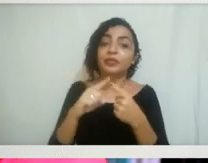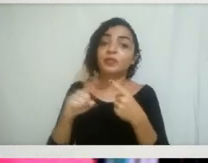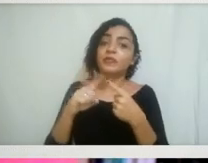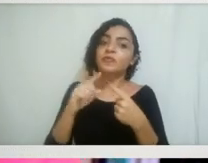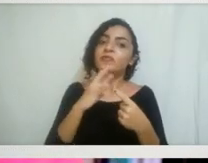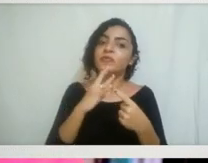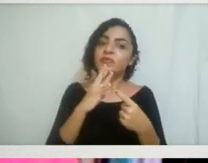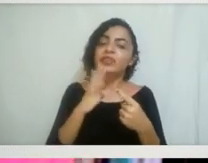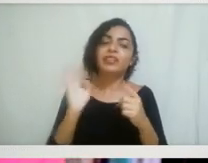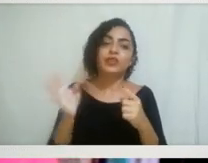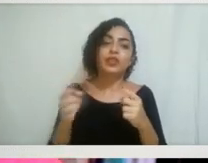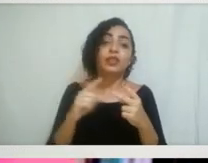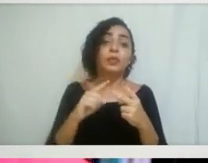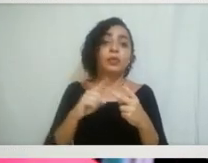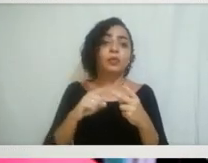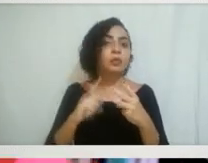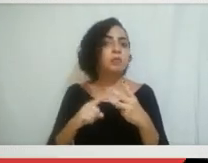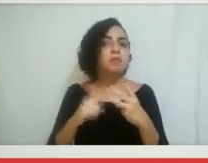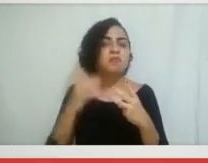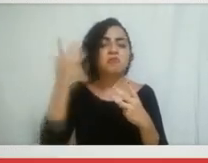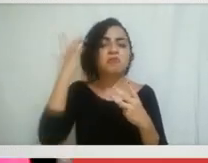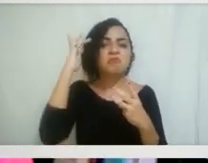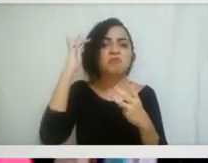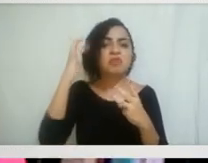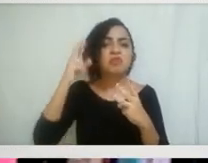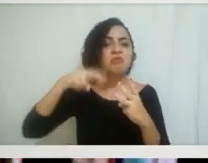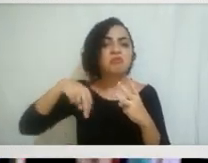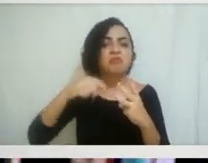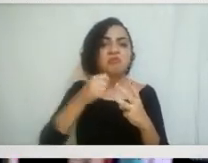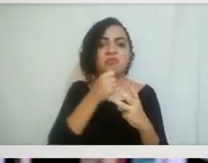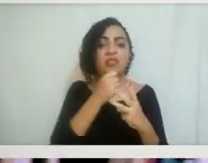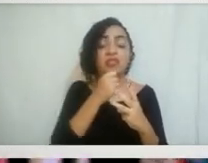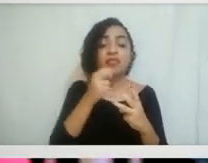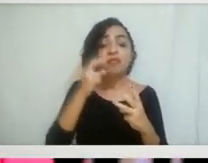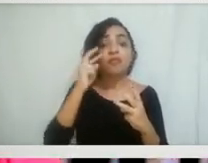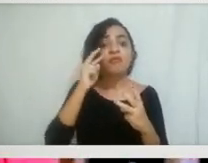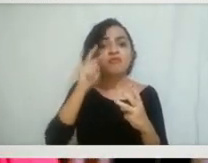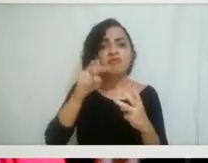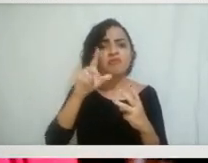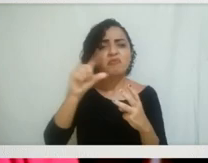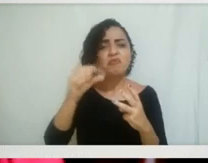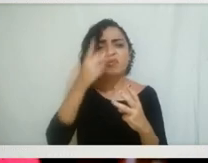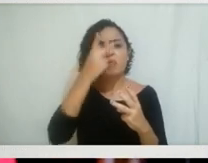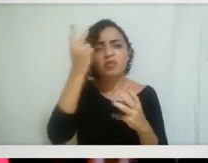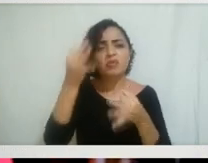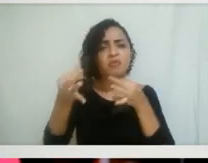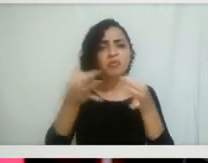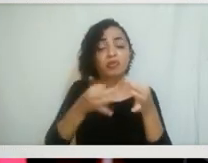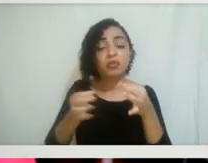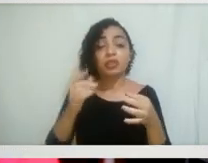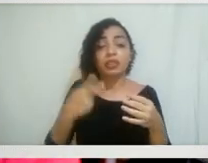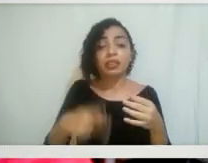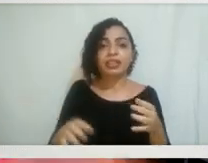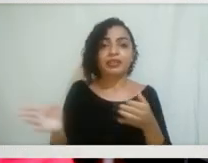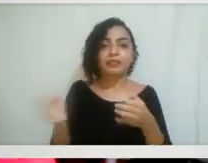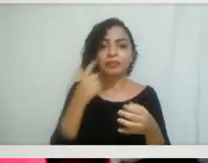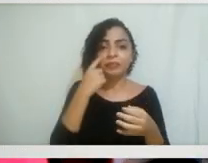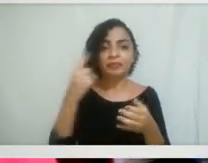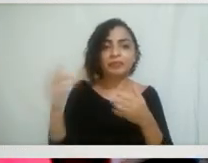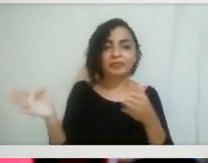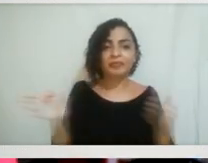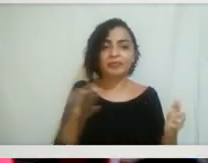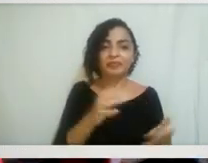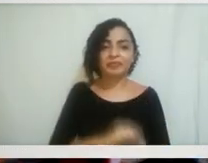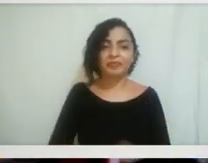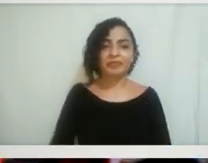são livros aqui, tirando um que é bastante conhecido. Os outros dois acho que não tem tantos leitores assim, pelo menos vi pouca gente comentando sobre esses livros. E a gente vai